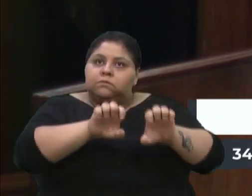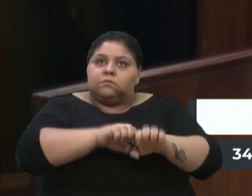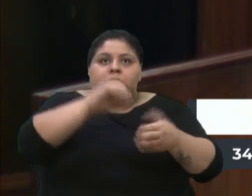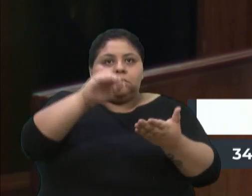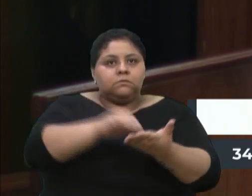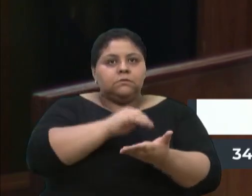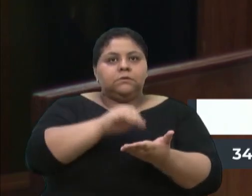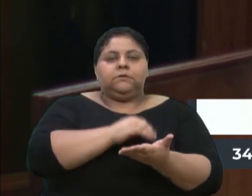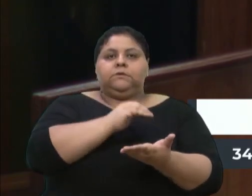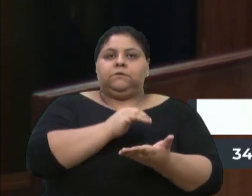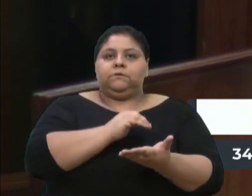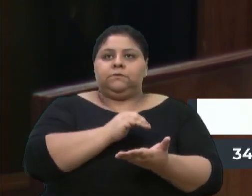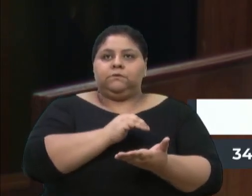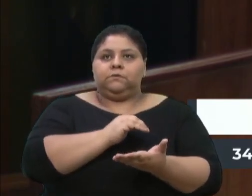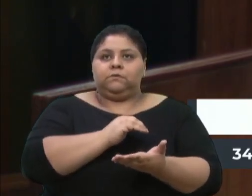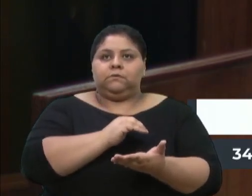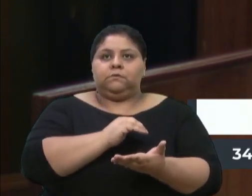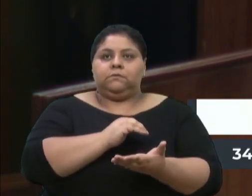para os secretários.